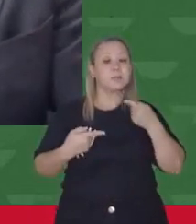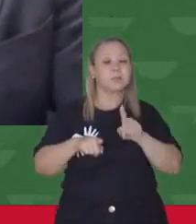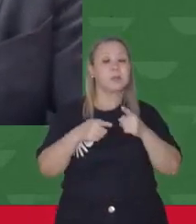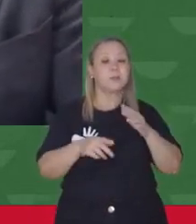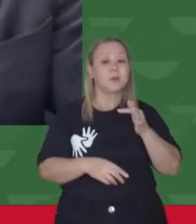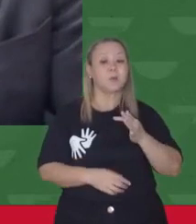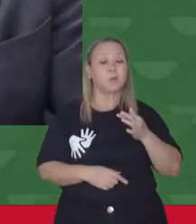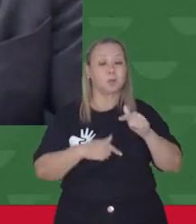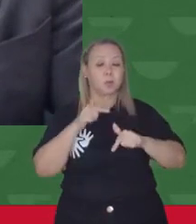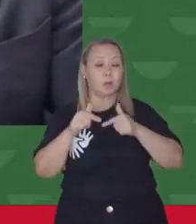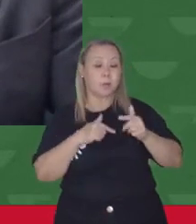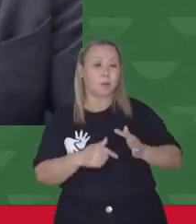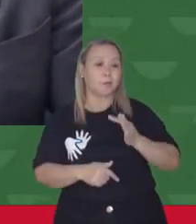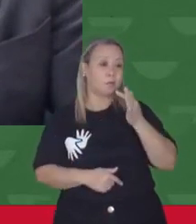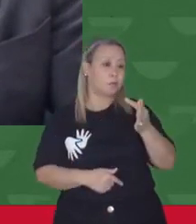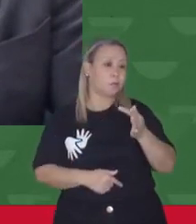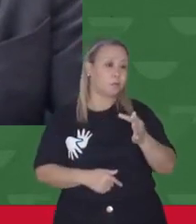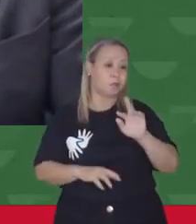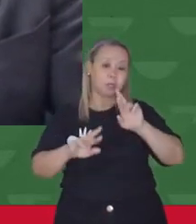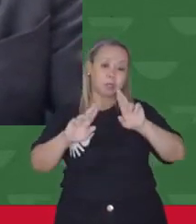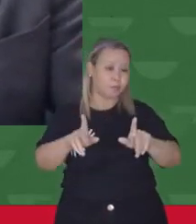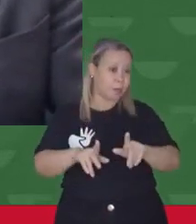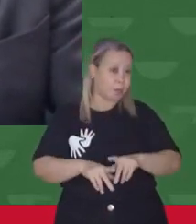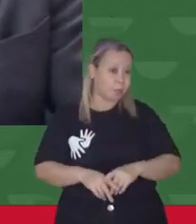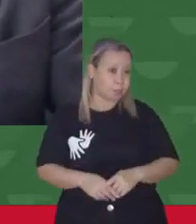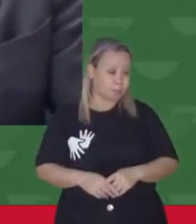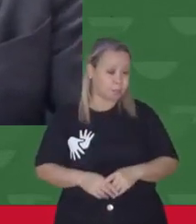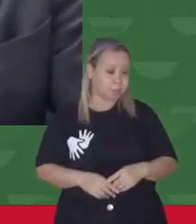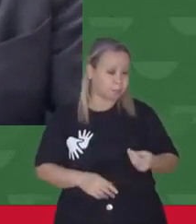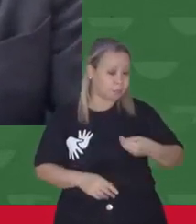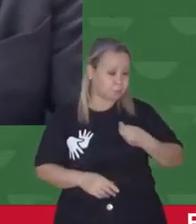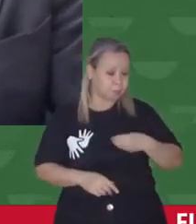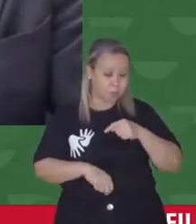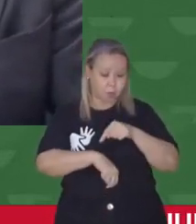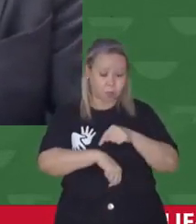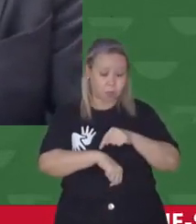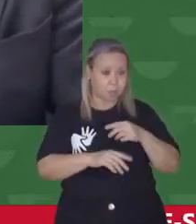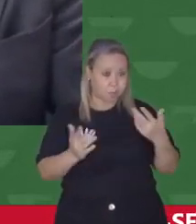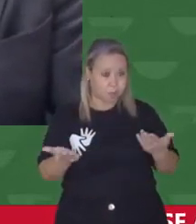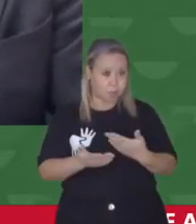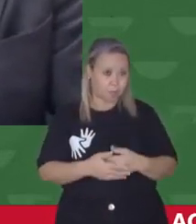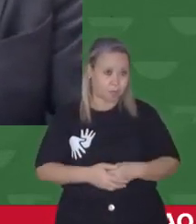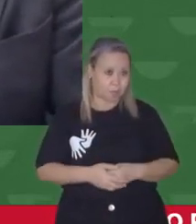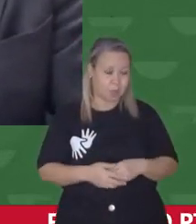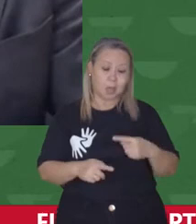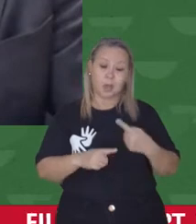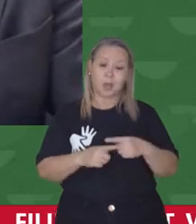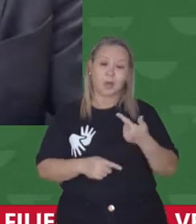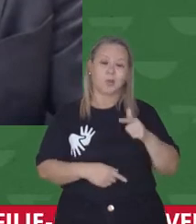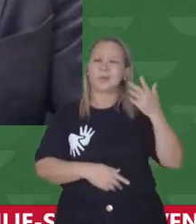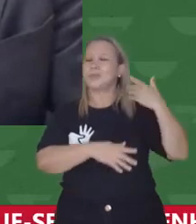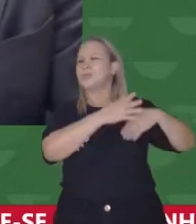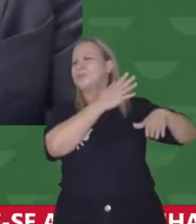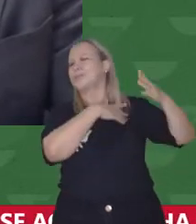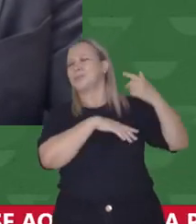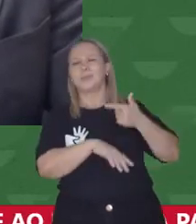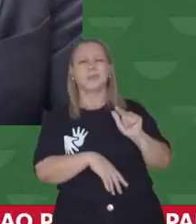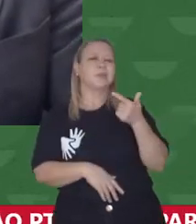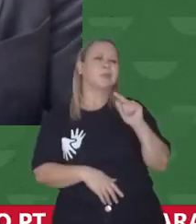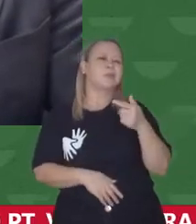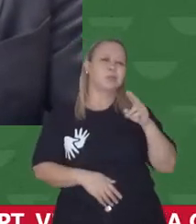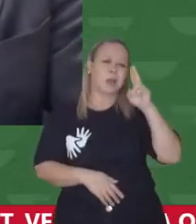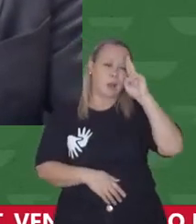é o mesmo da nossa época. Na nossa época não havia esses trabalhadores de aplicativo, Uber, né? Não